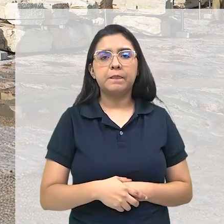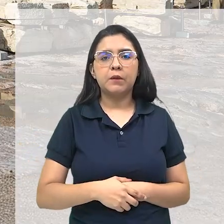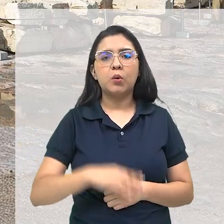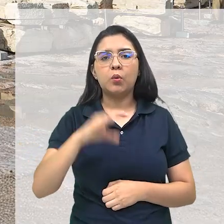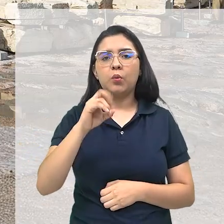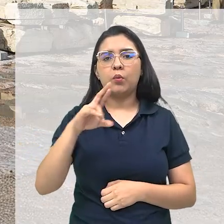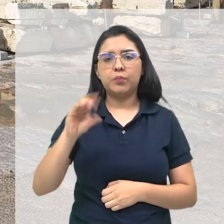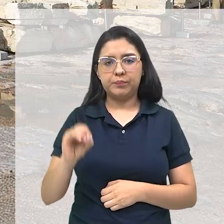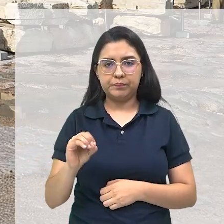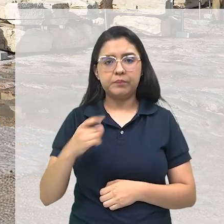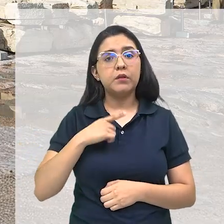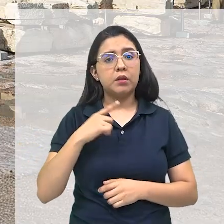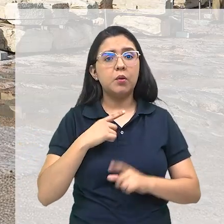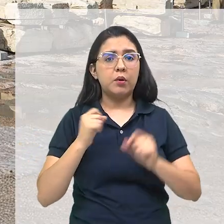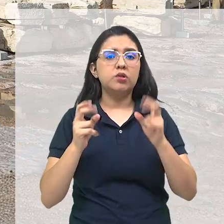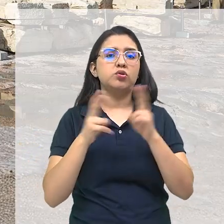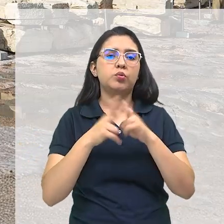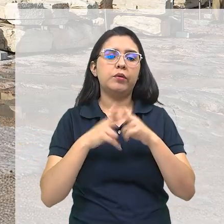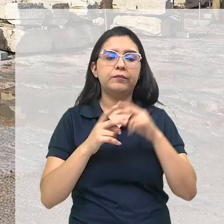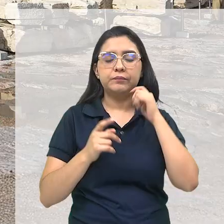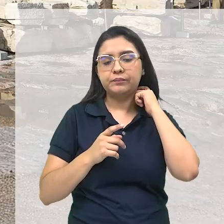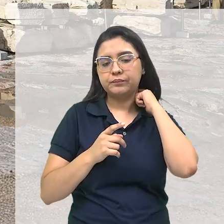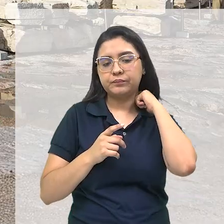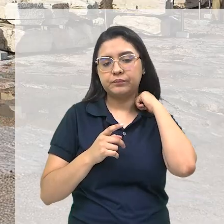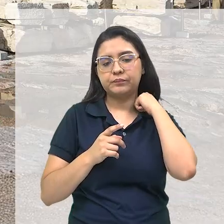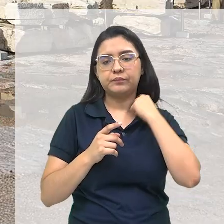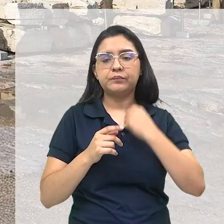couro. E aí eles lutavam dessa maneira.